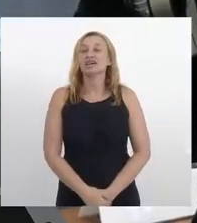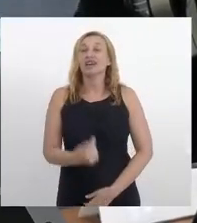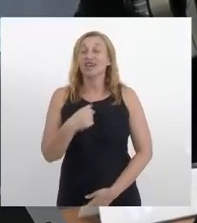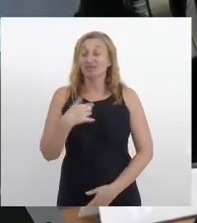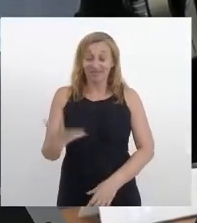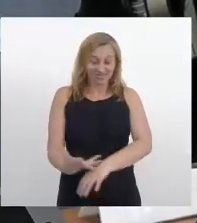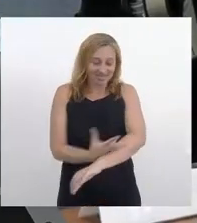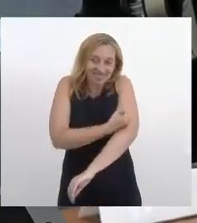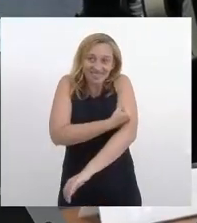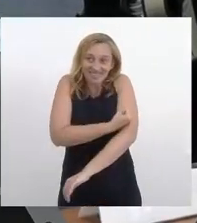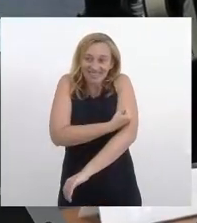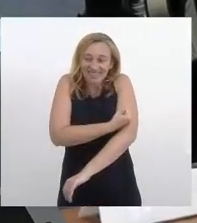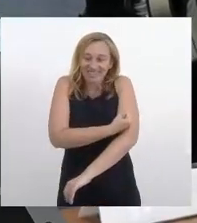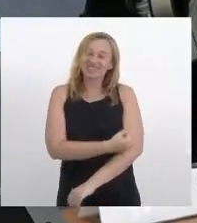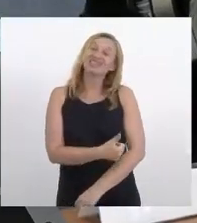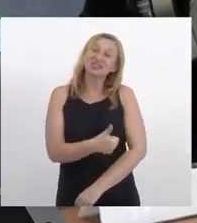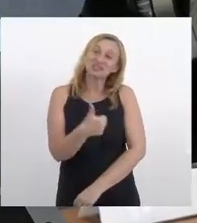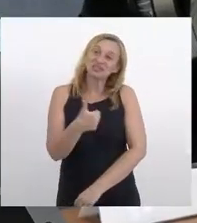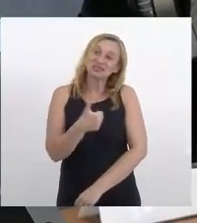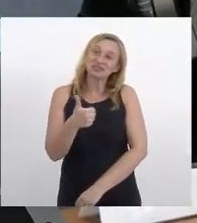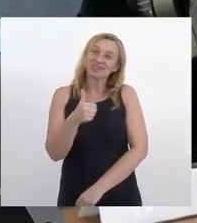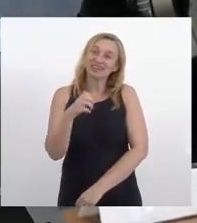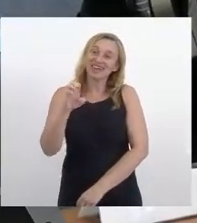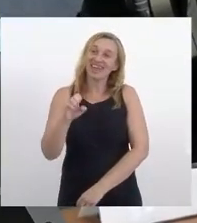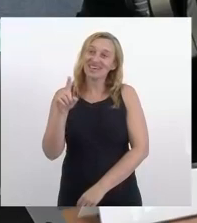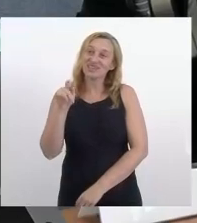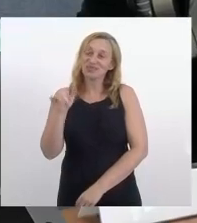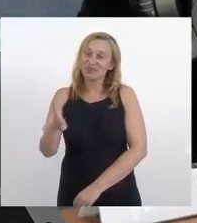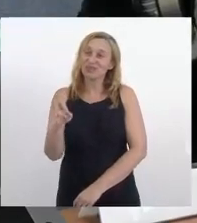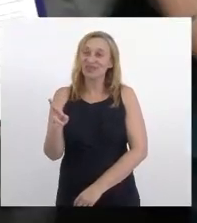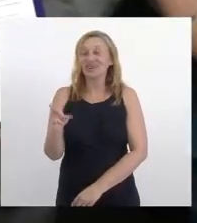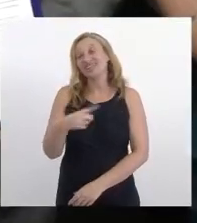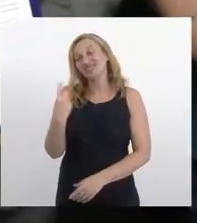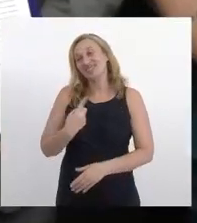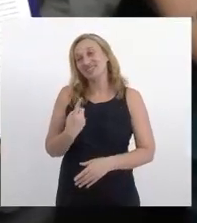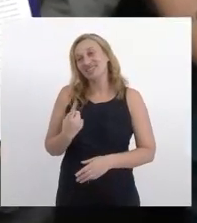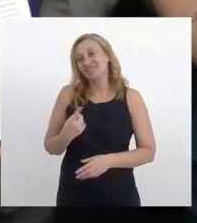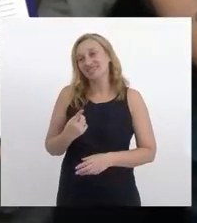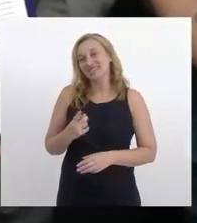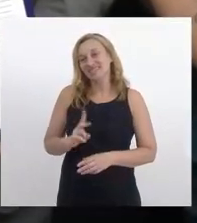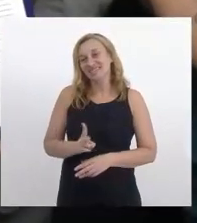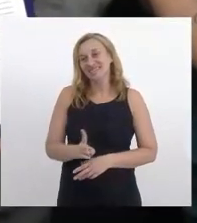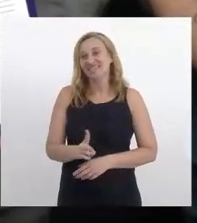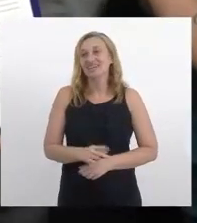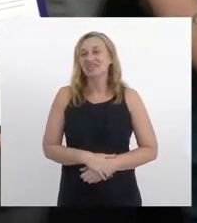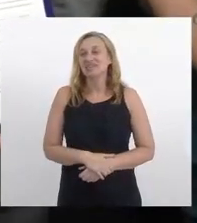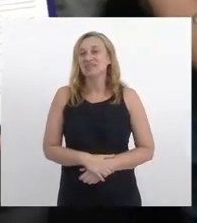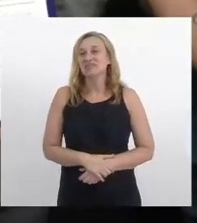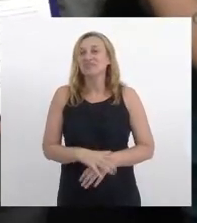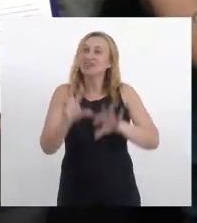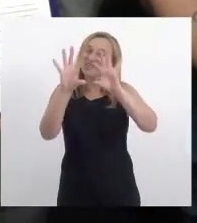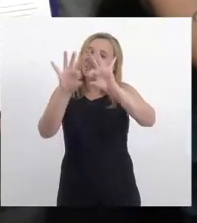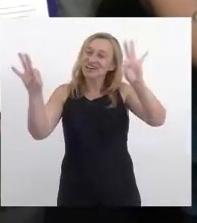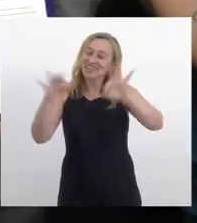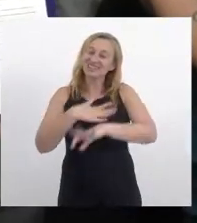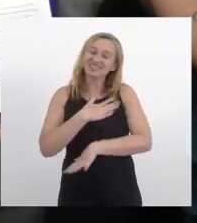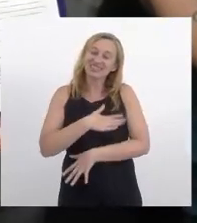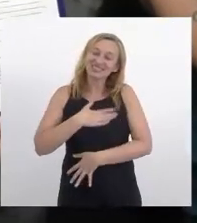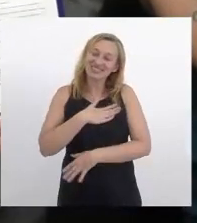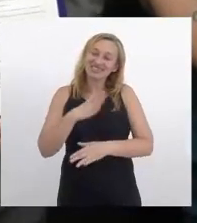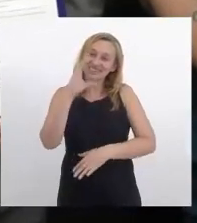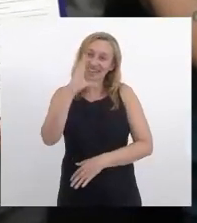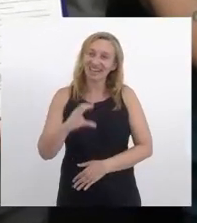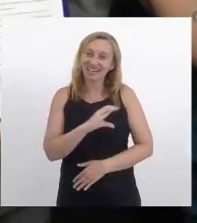muito emocionada desde a primeira Expo que a gente vem caminhando. E uma frase que eu gosto muito da Igreja